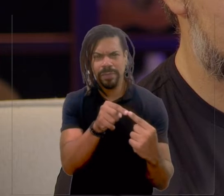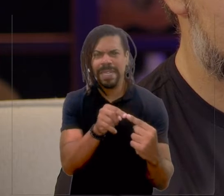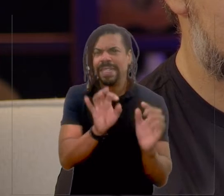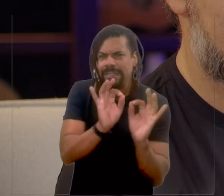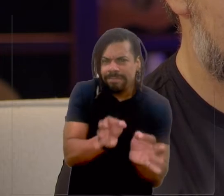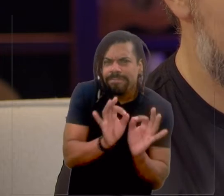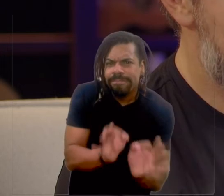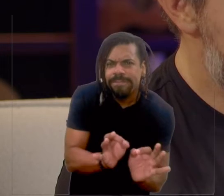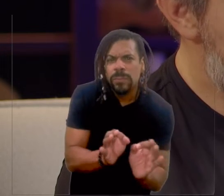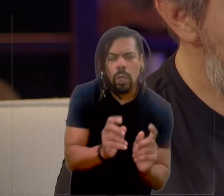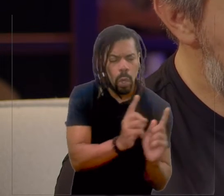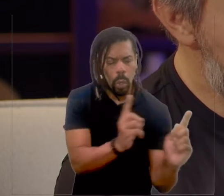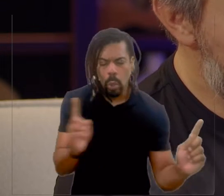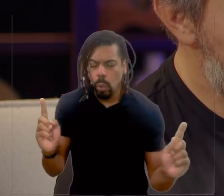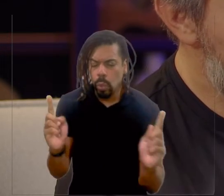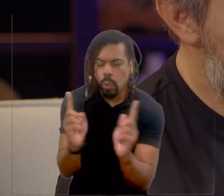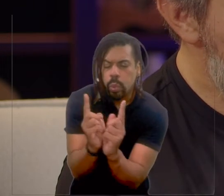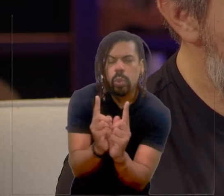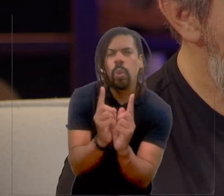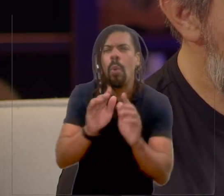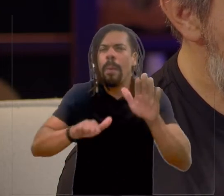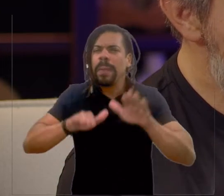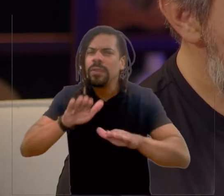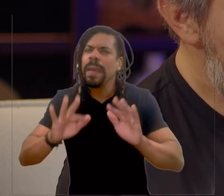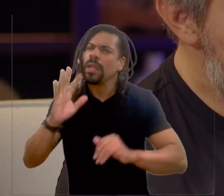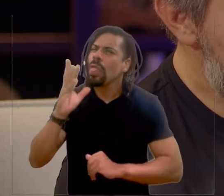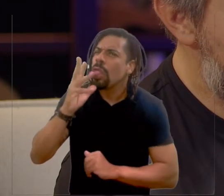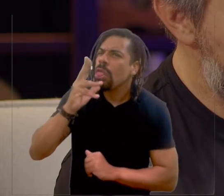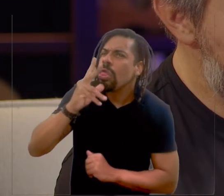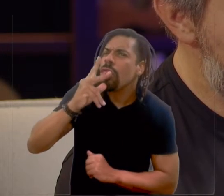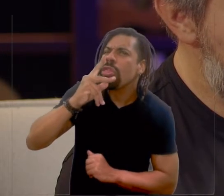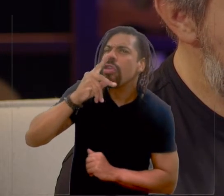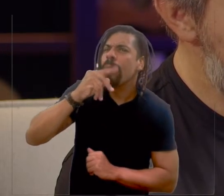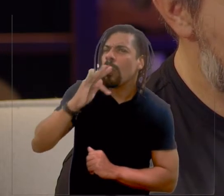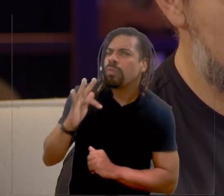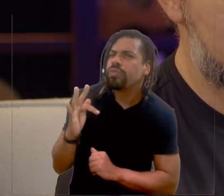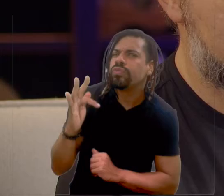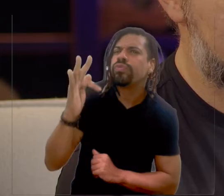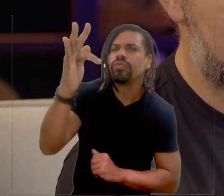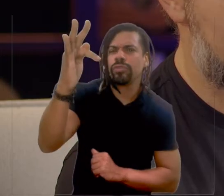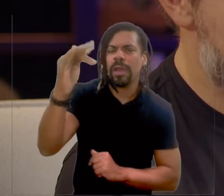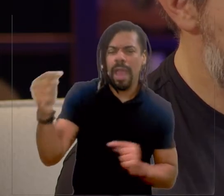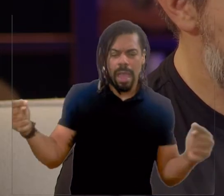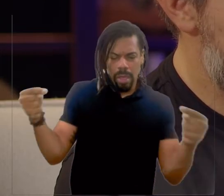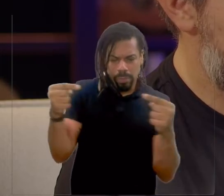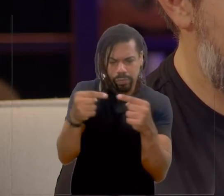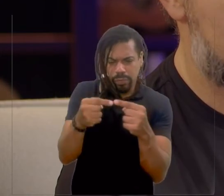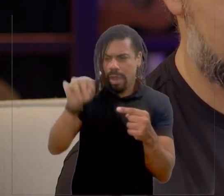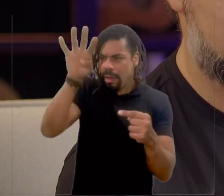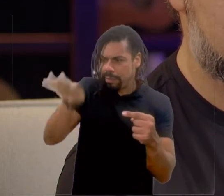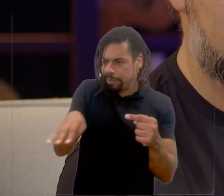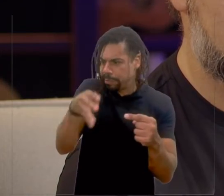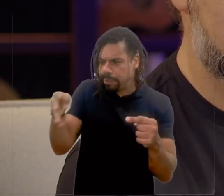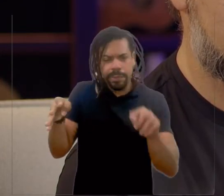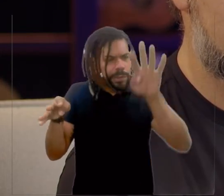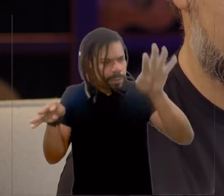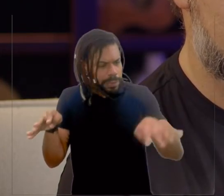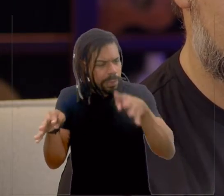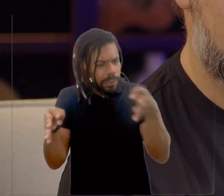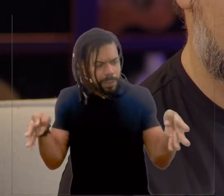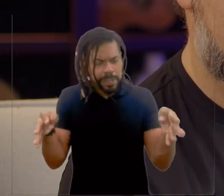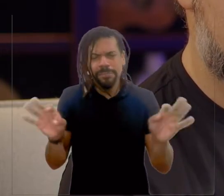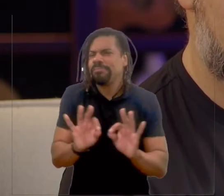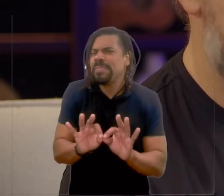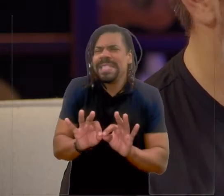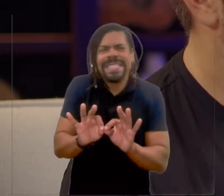objetivos certo divididos em curto médio e longo prazo e tenho o horizonte dos investimentos e assim Eu encaixo uma coisa na outra e